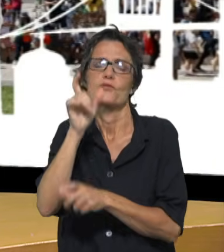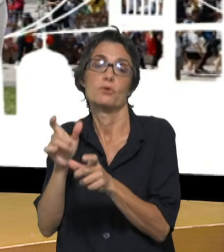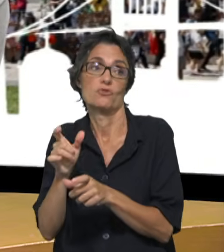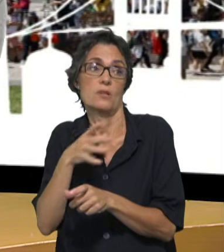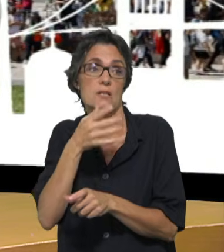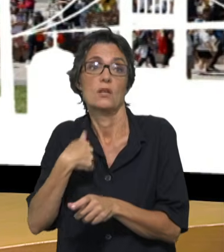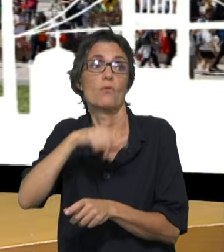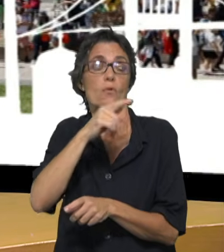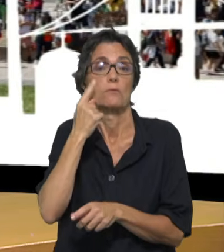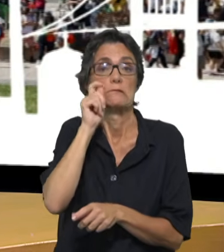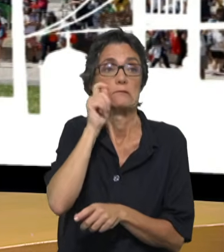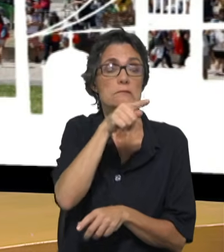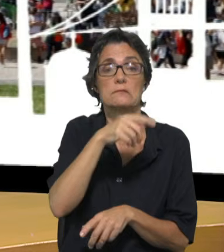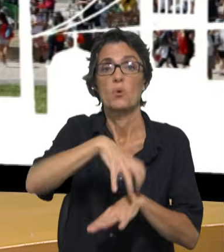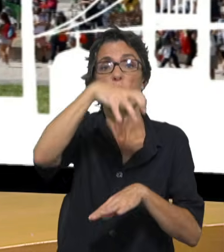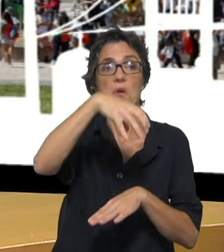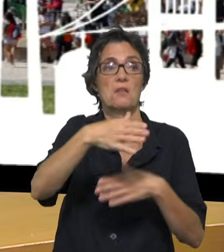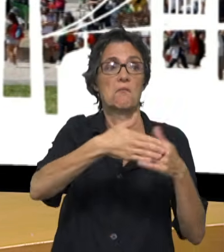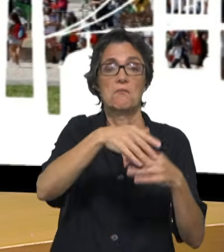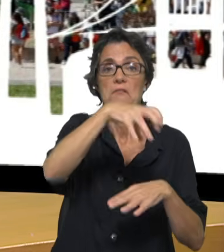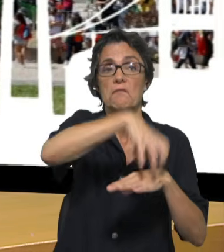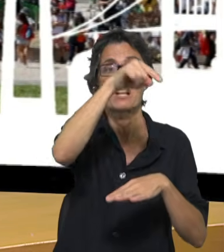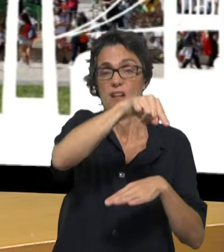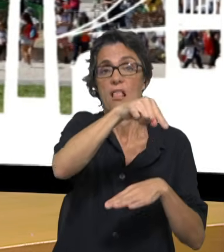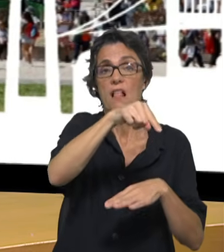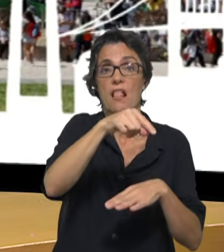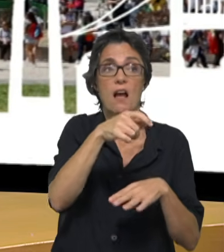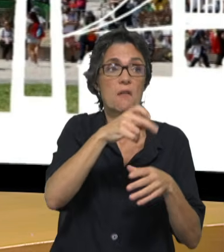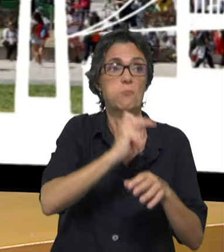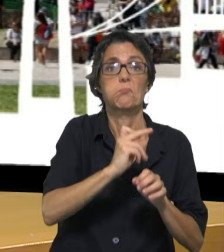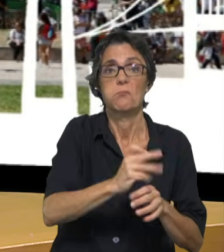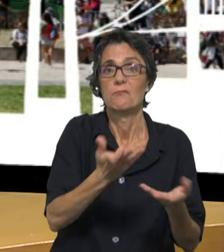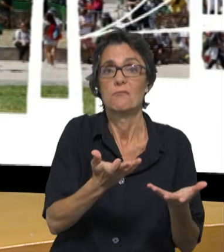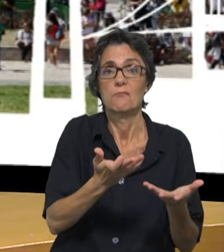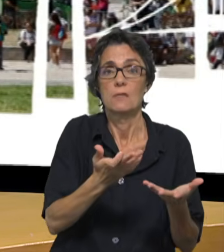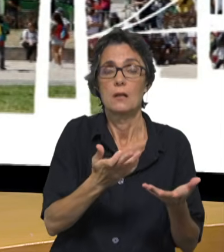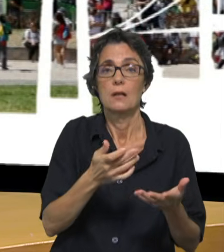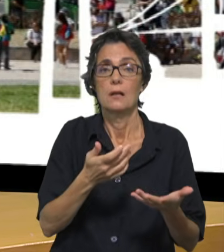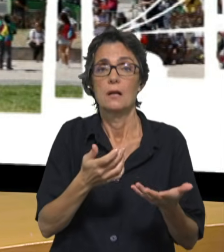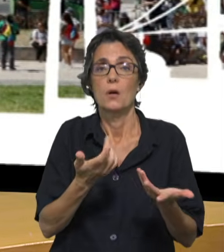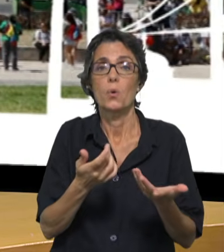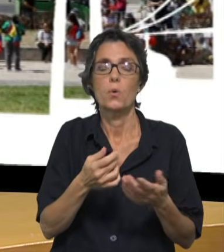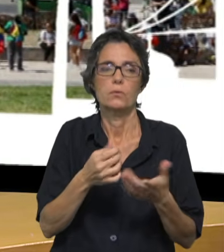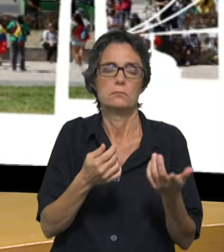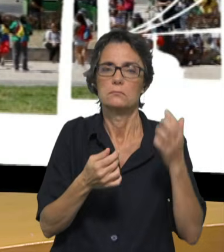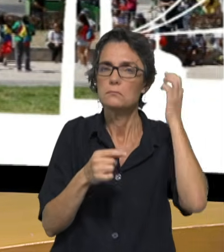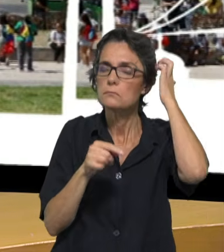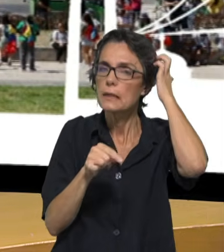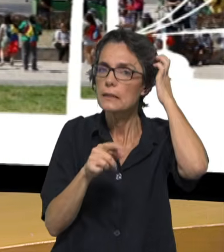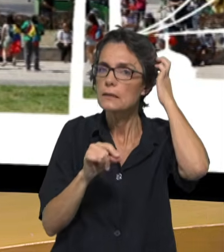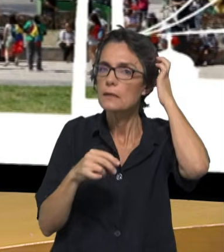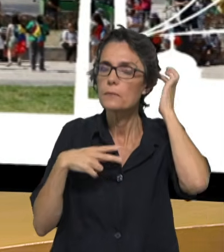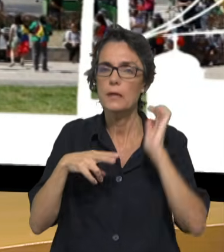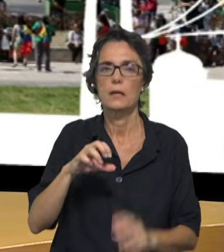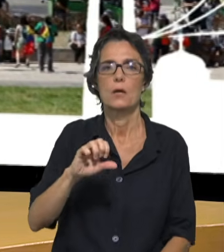prédios enormíssimos como em Alicante ou noutras zonas, ou mesmo Albufeira ou